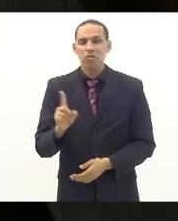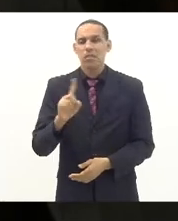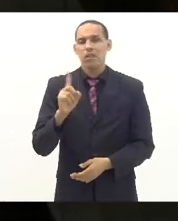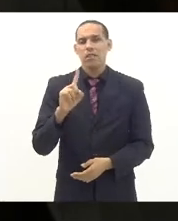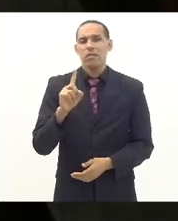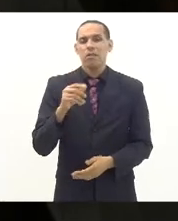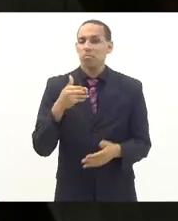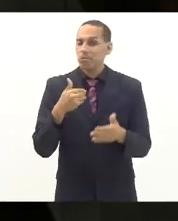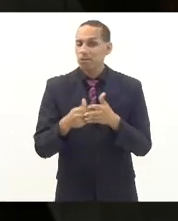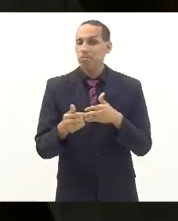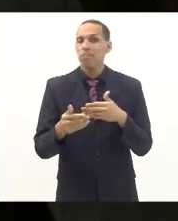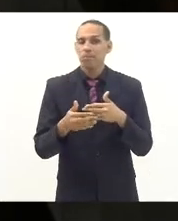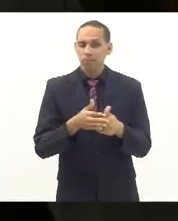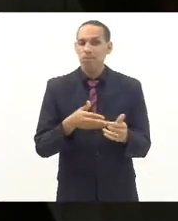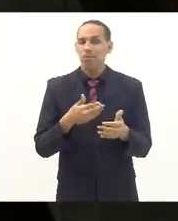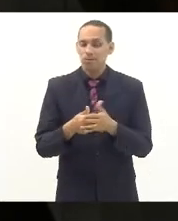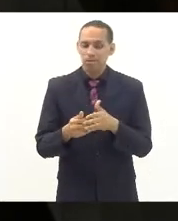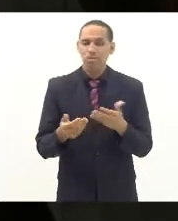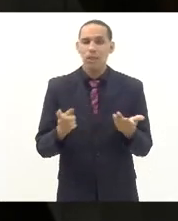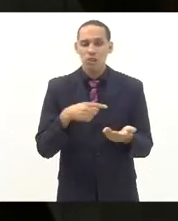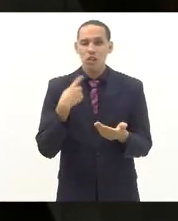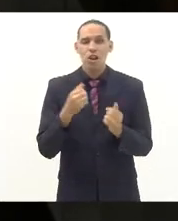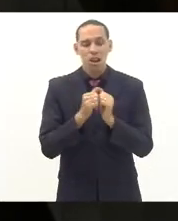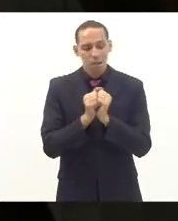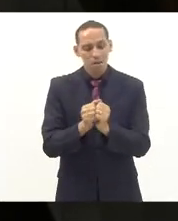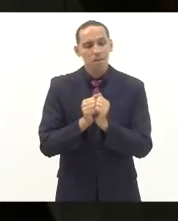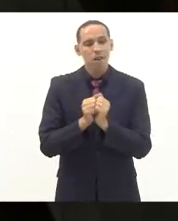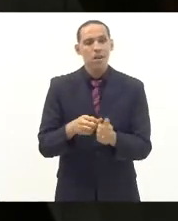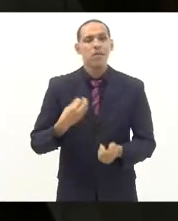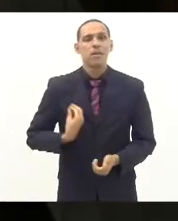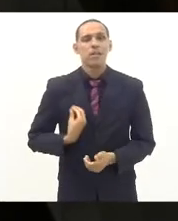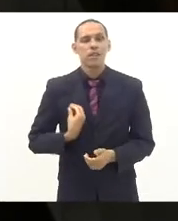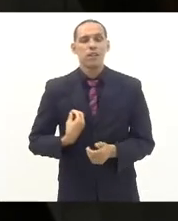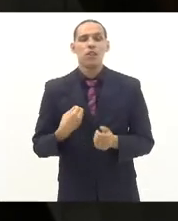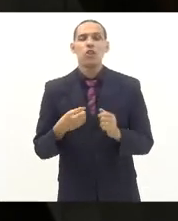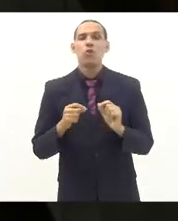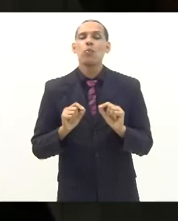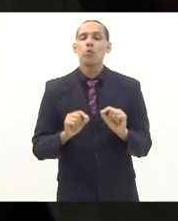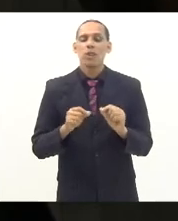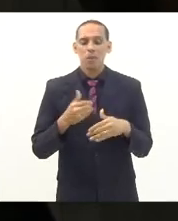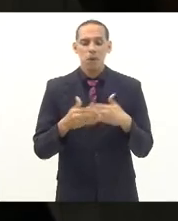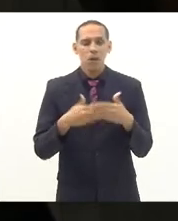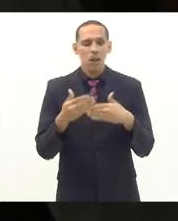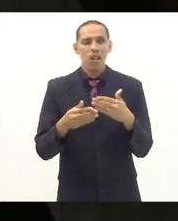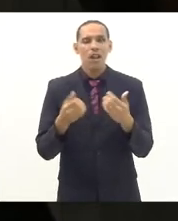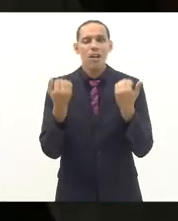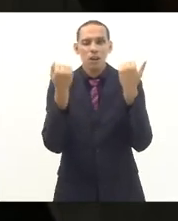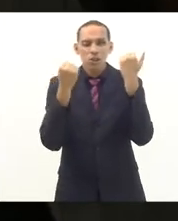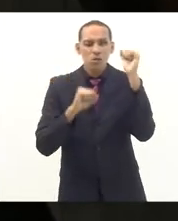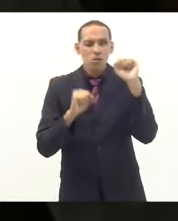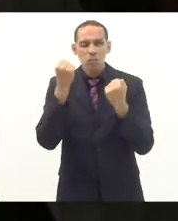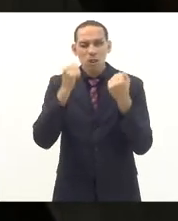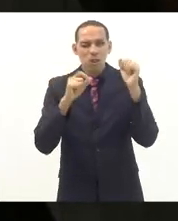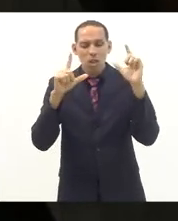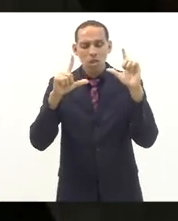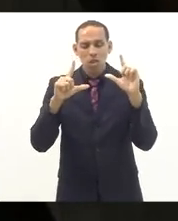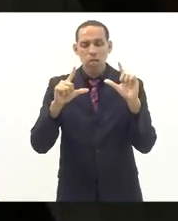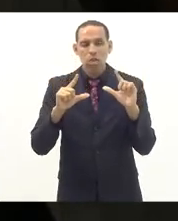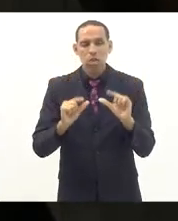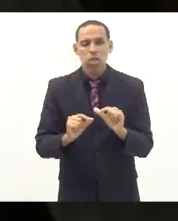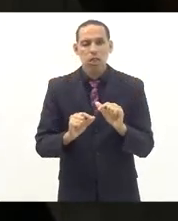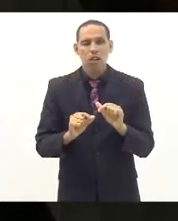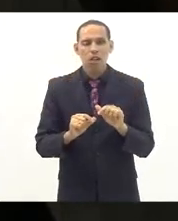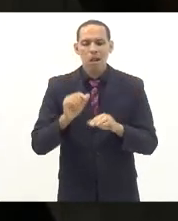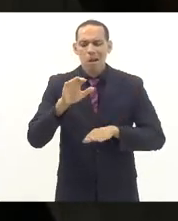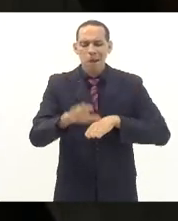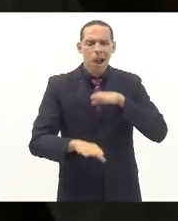mesmo e convivendo nós aqui no Rio de Janeiro o processo de desindustrialização a Passos